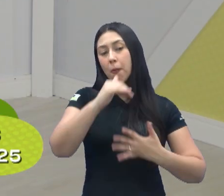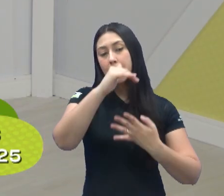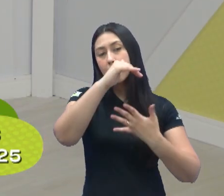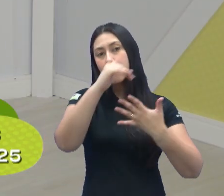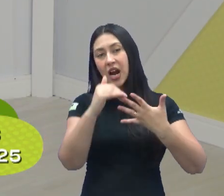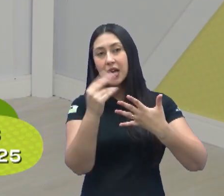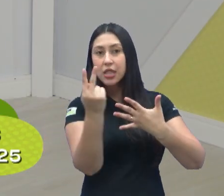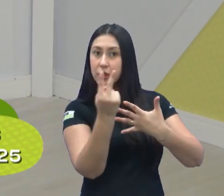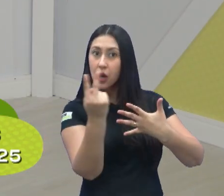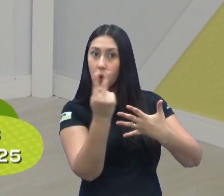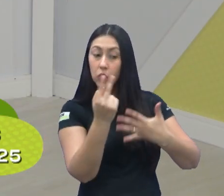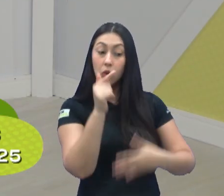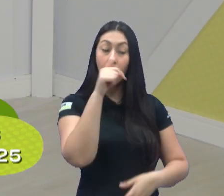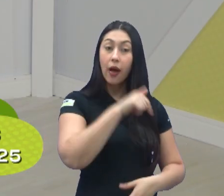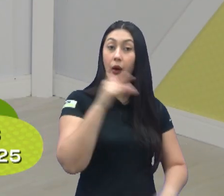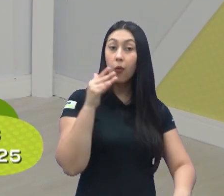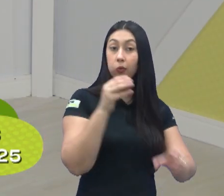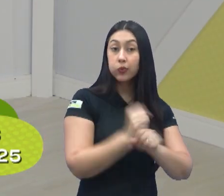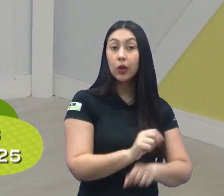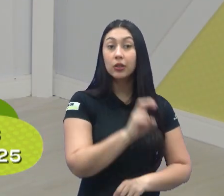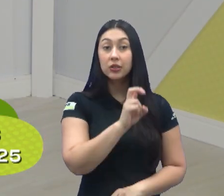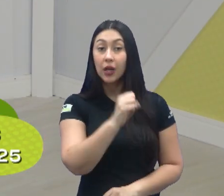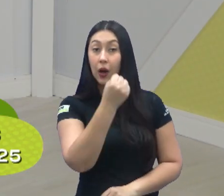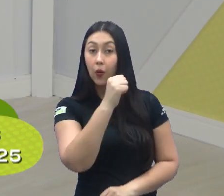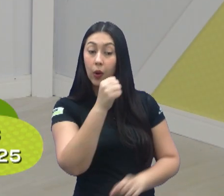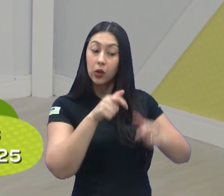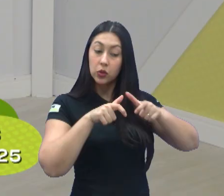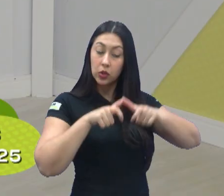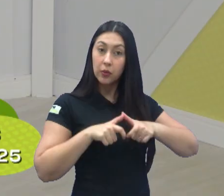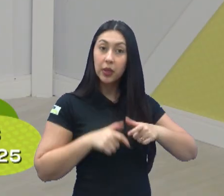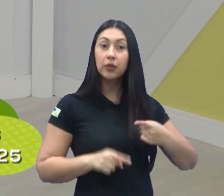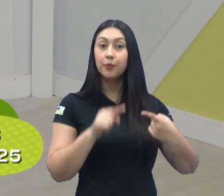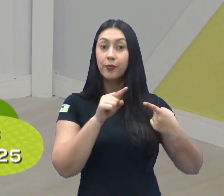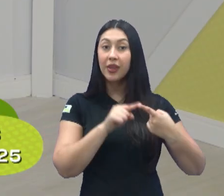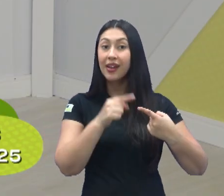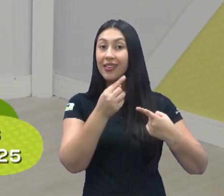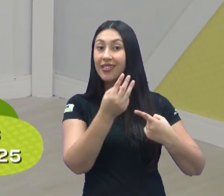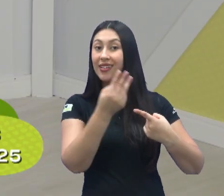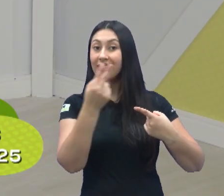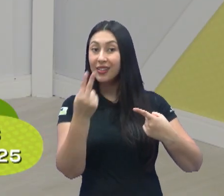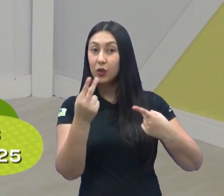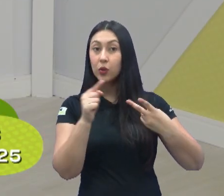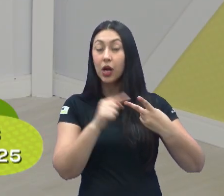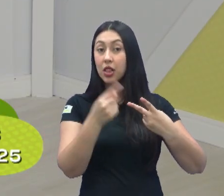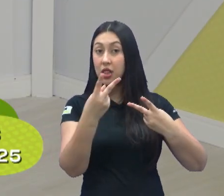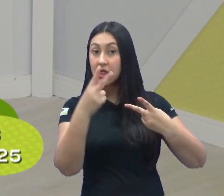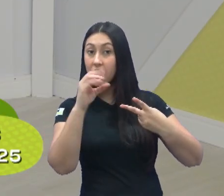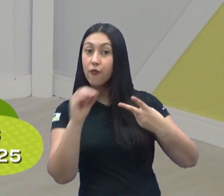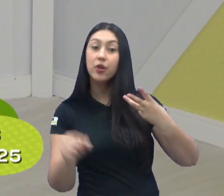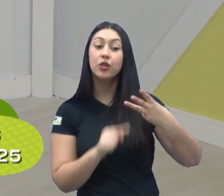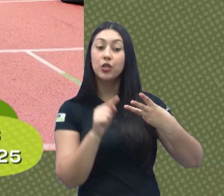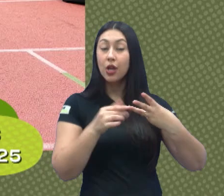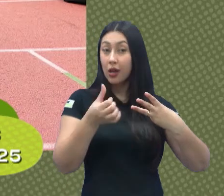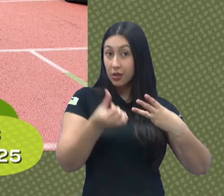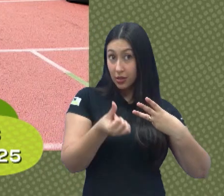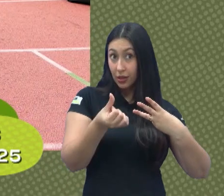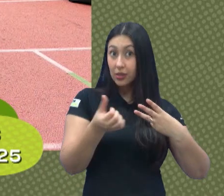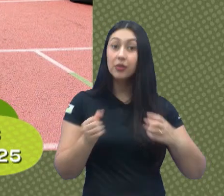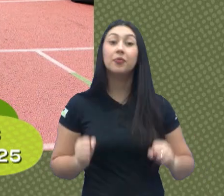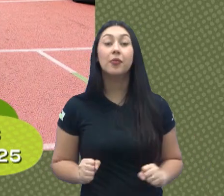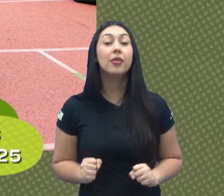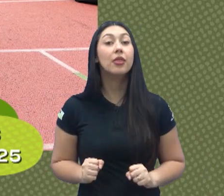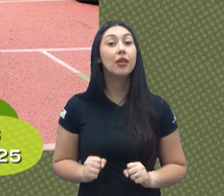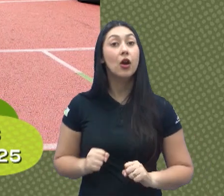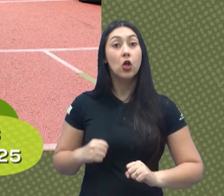total desta etapa foram 58 medalhas, 32 de ouro, 20 de prata e 6 de bronze. No atletismo, a nossa